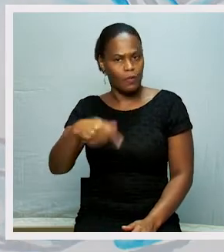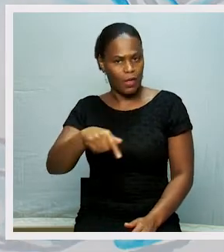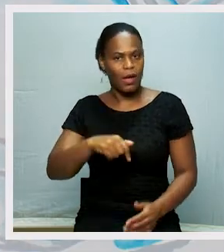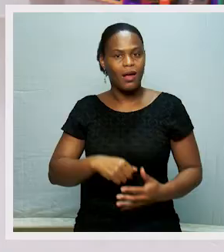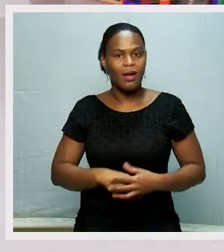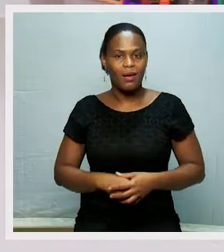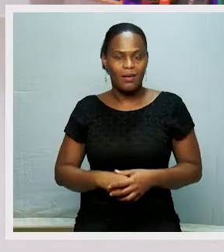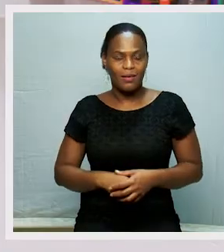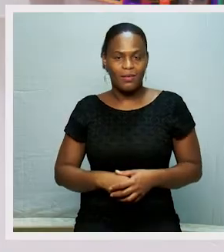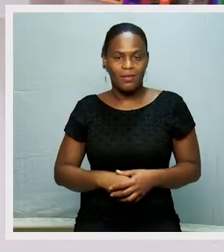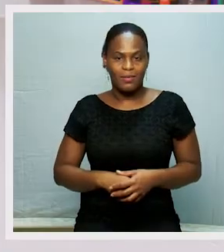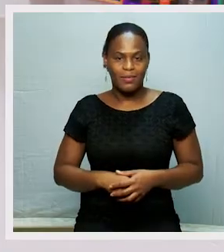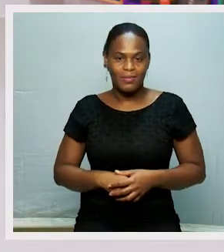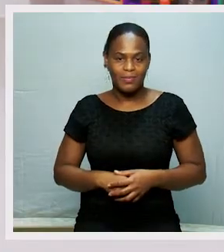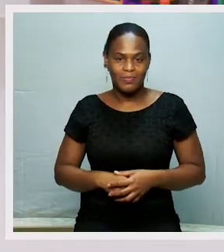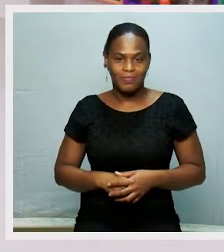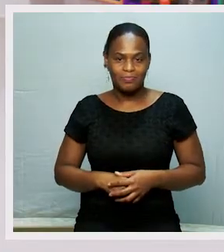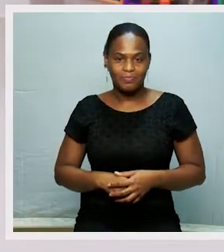seguro.